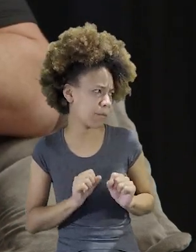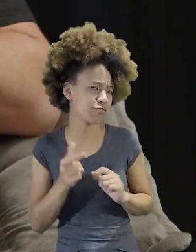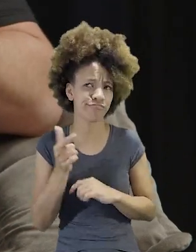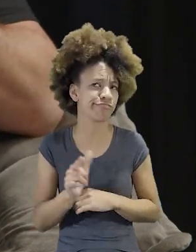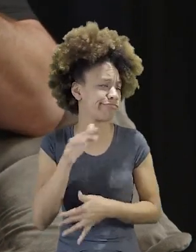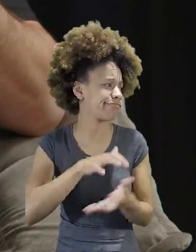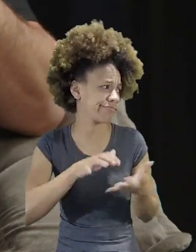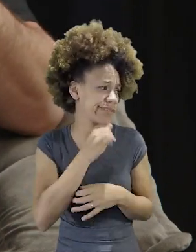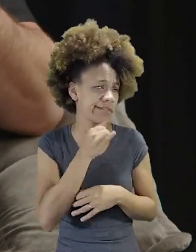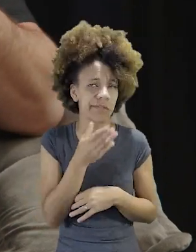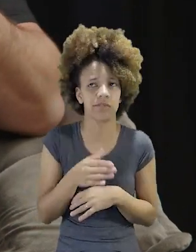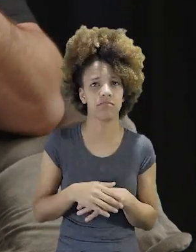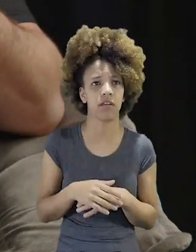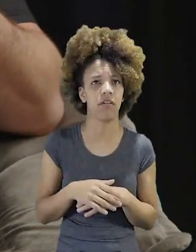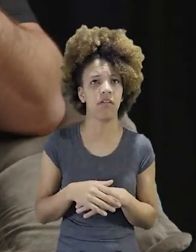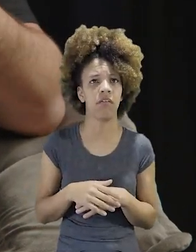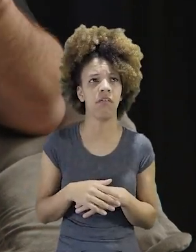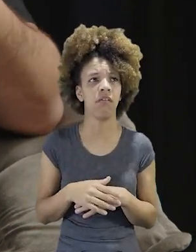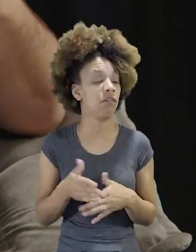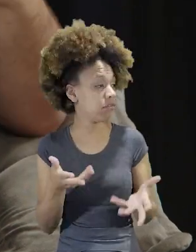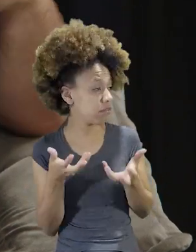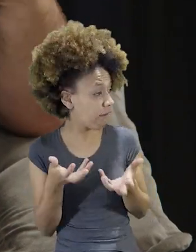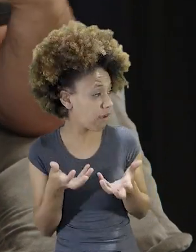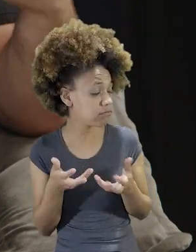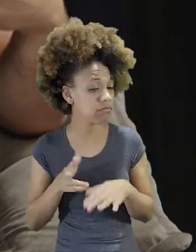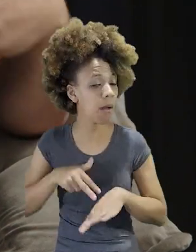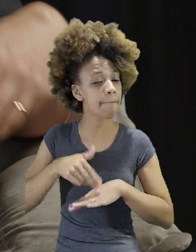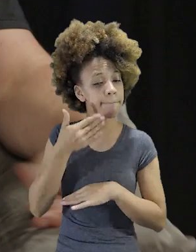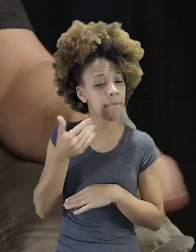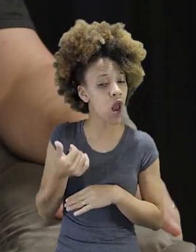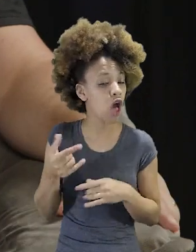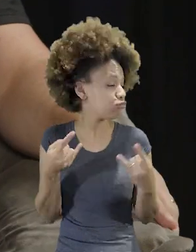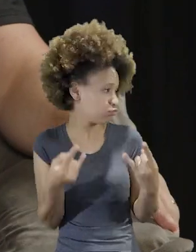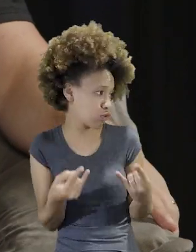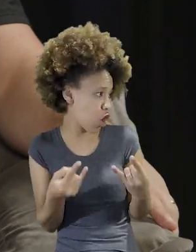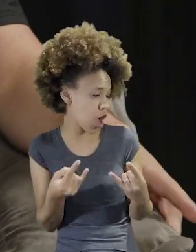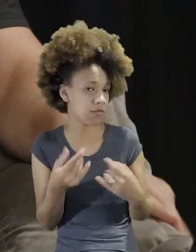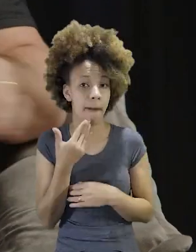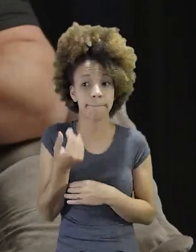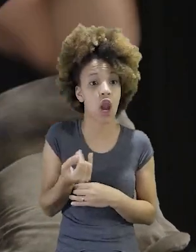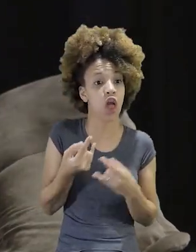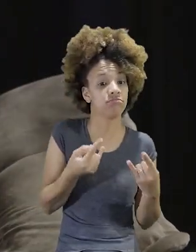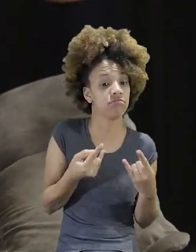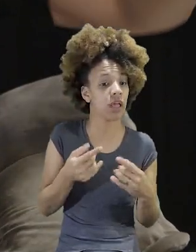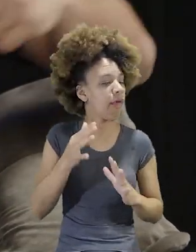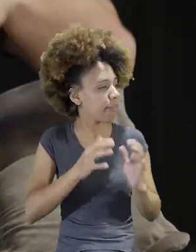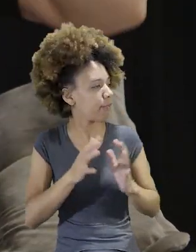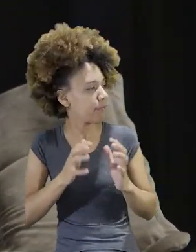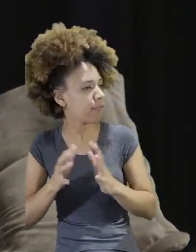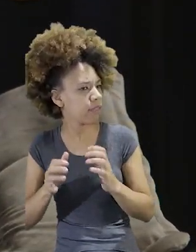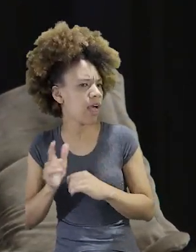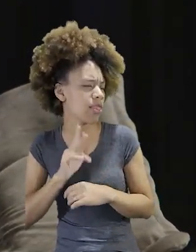Oeste Costa Leste Ela poderia ter em outro lugar poderia estar no tipo mano a gente quer ser melhor no rock melhor no rock